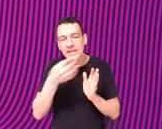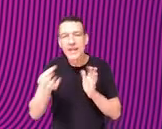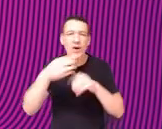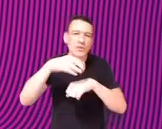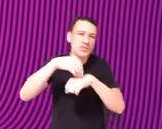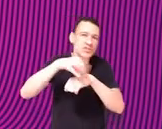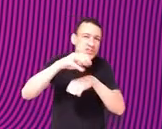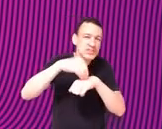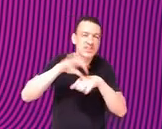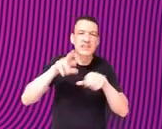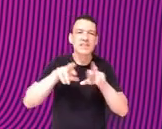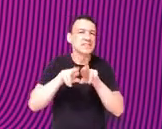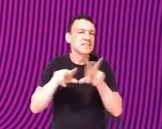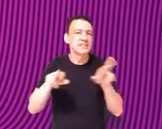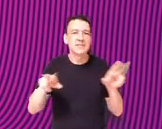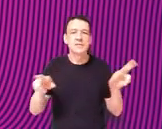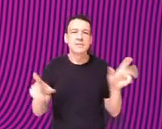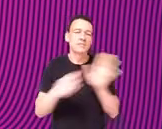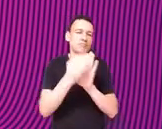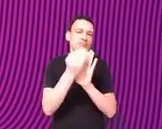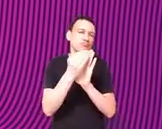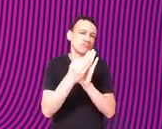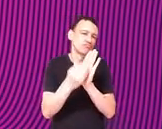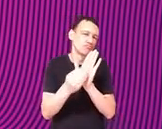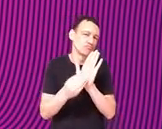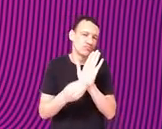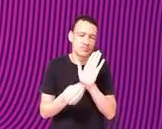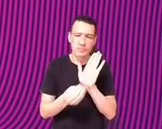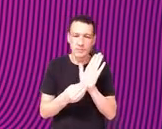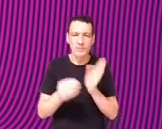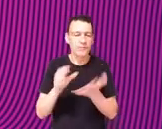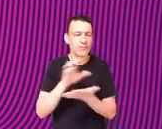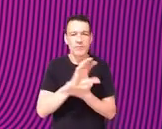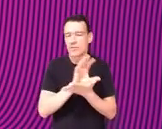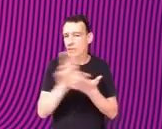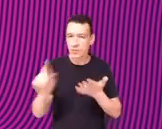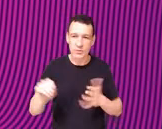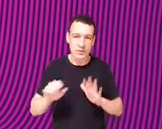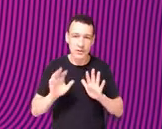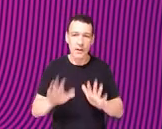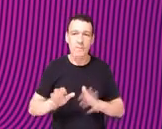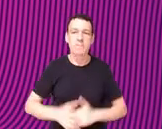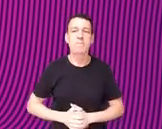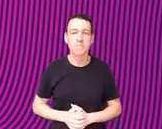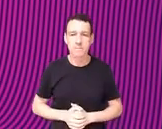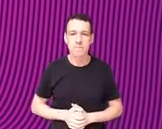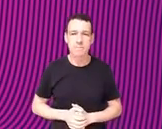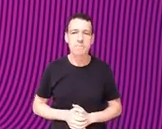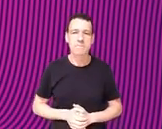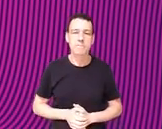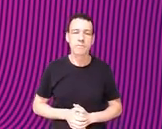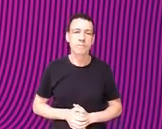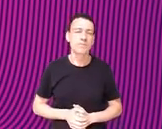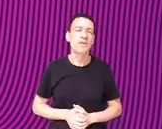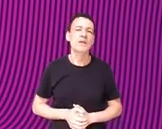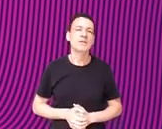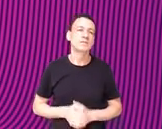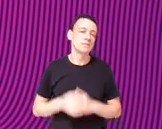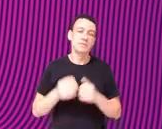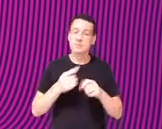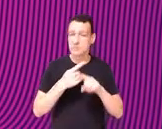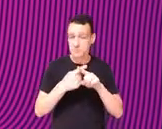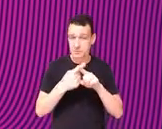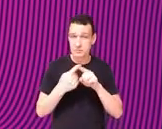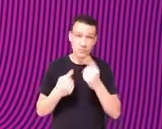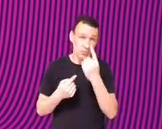ultrapassar e abordar alguns destes bloqueios que são definidos por um grupo de trabalho,